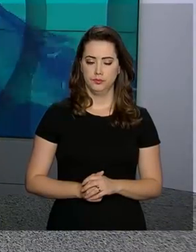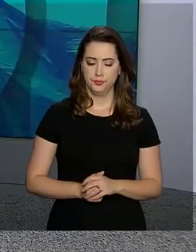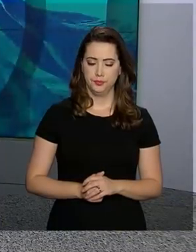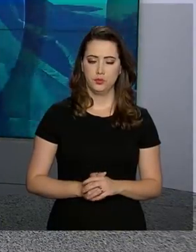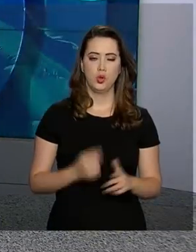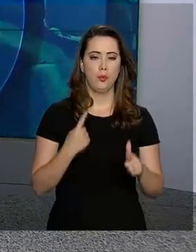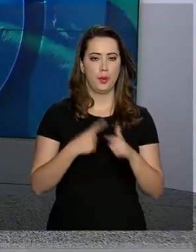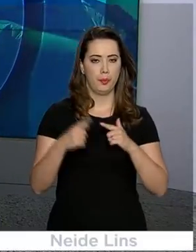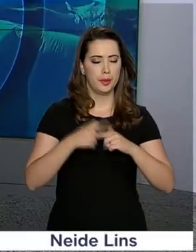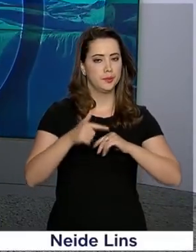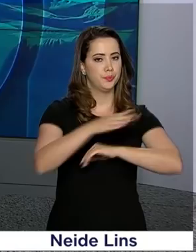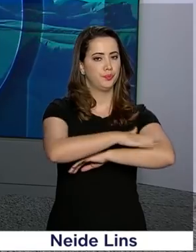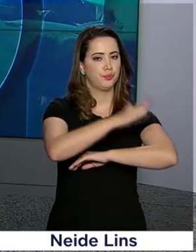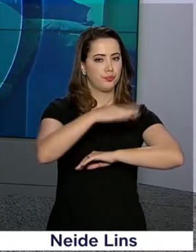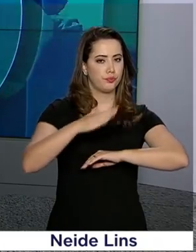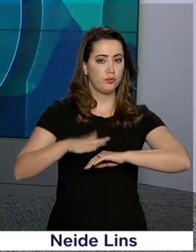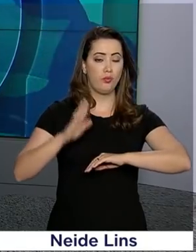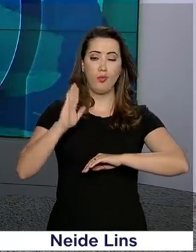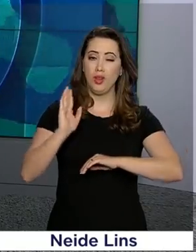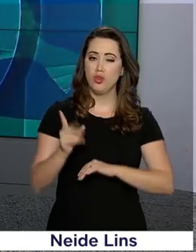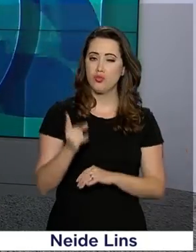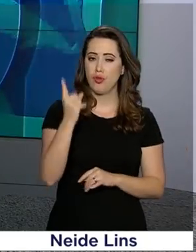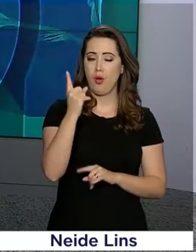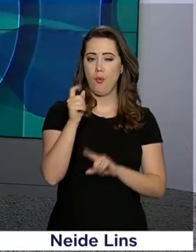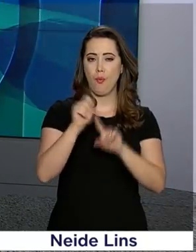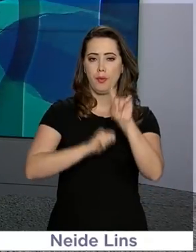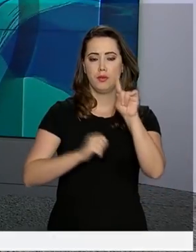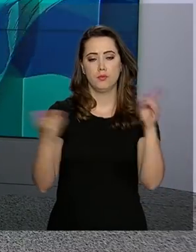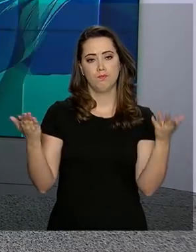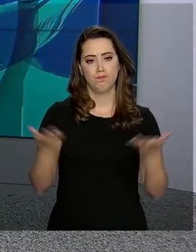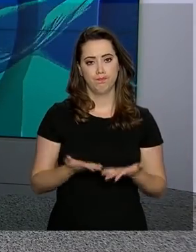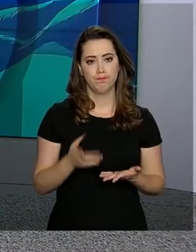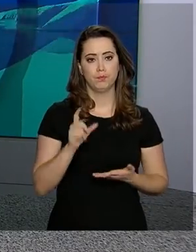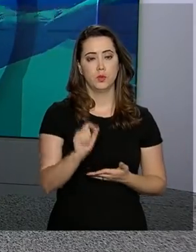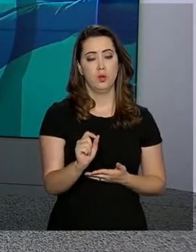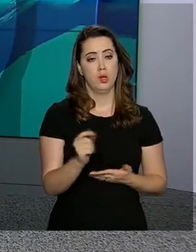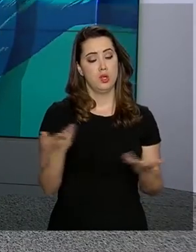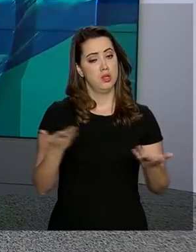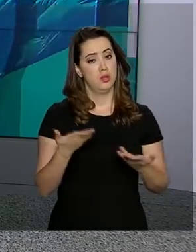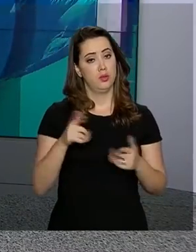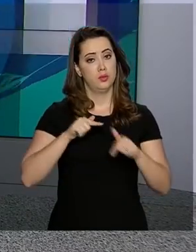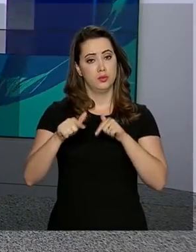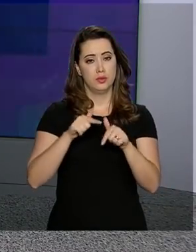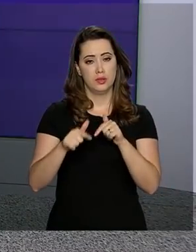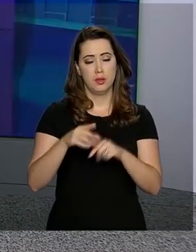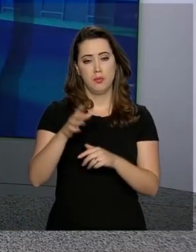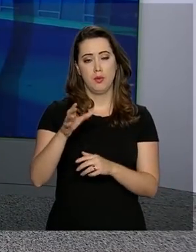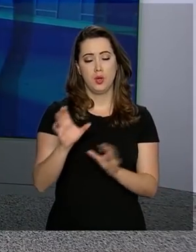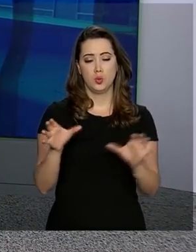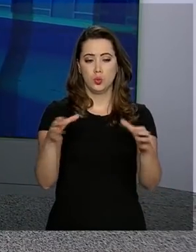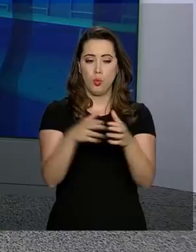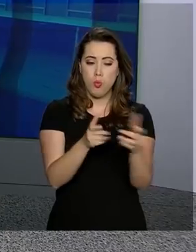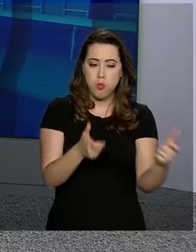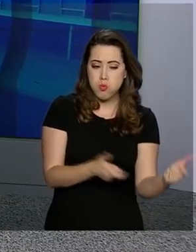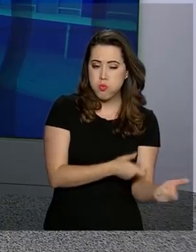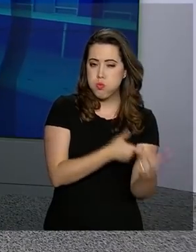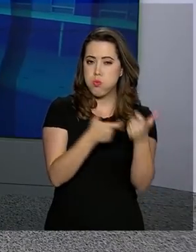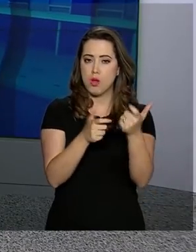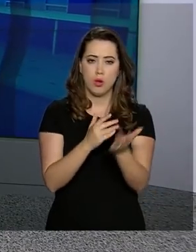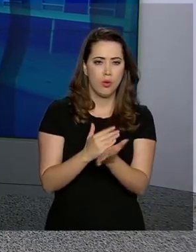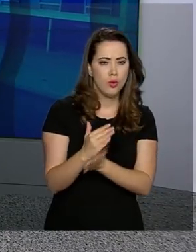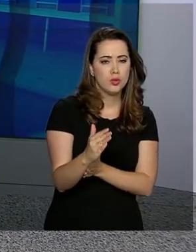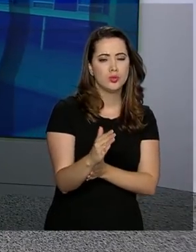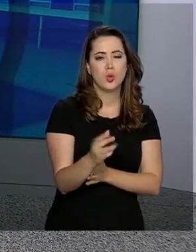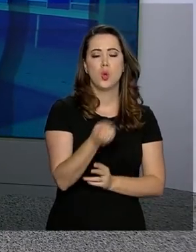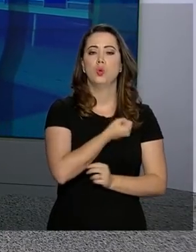A tragédia em Brumadinho completa um mês hoje. O trabalho dos bombeiros continua. O número de mortos